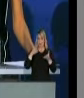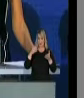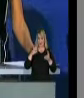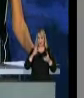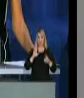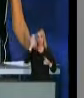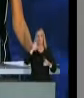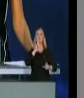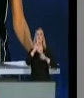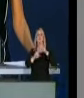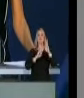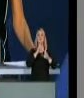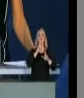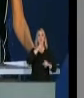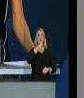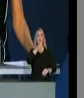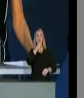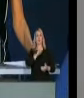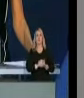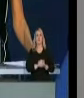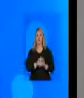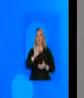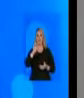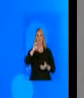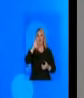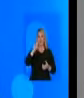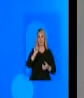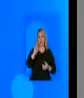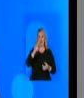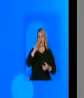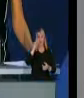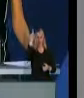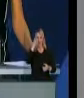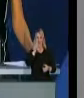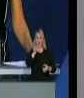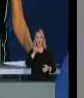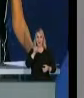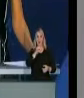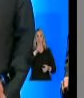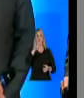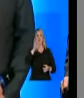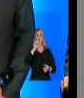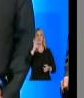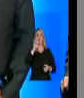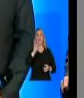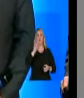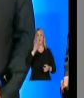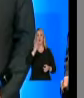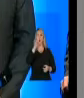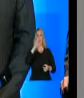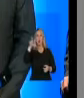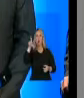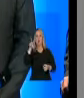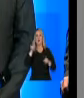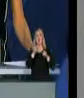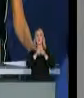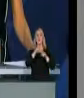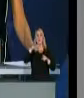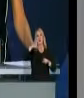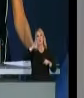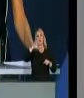responder a perguntas dos jornalistas Fábio Barreto, da Rede TV, Gustavo Maia, do UOL, e Maurício Lima, da revista